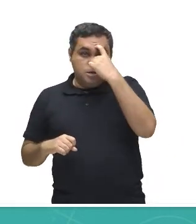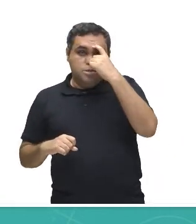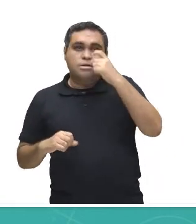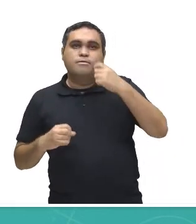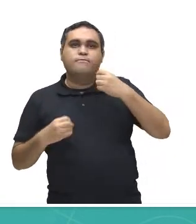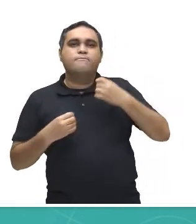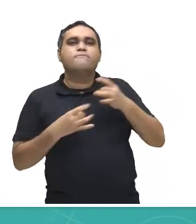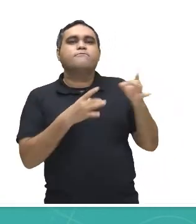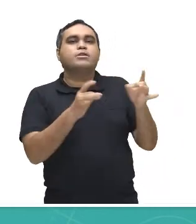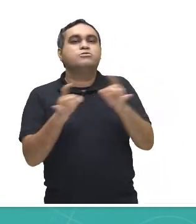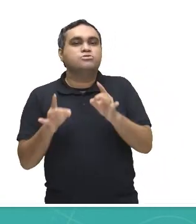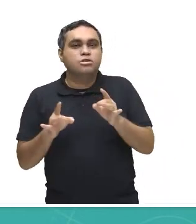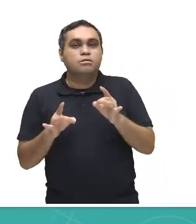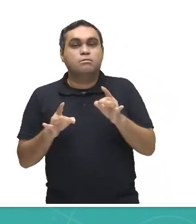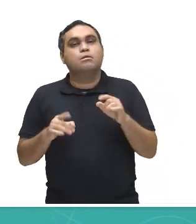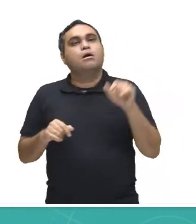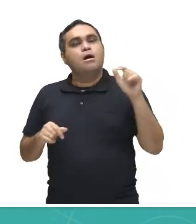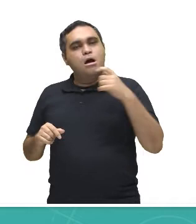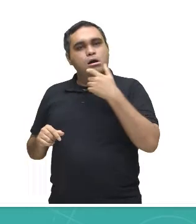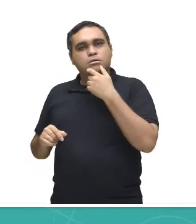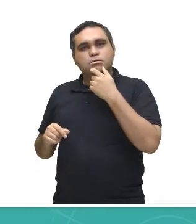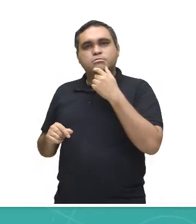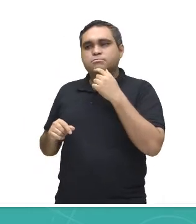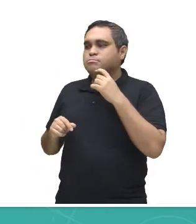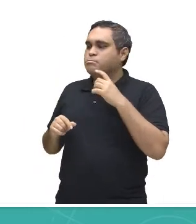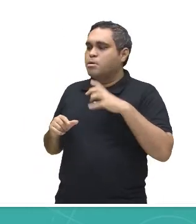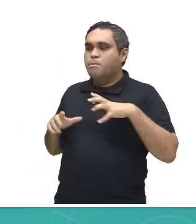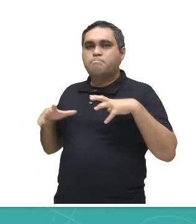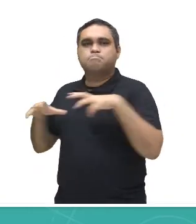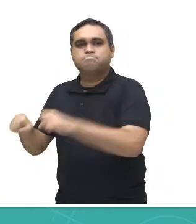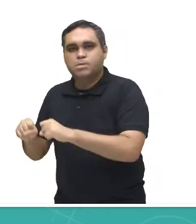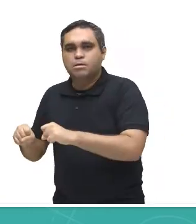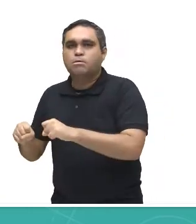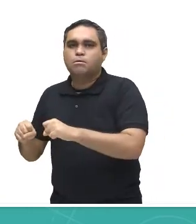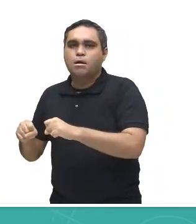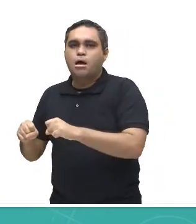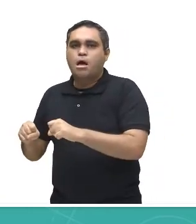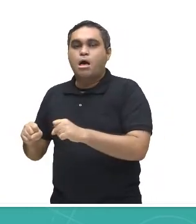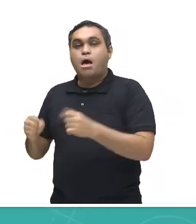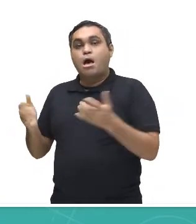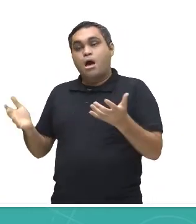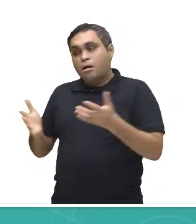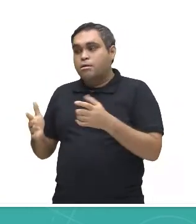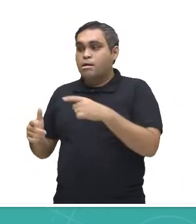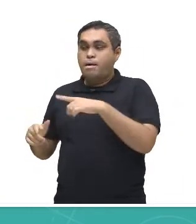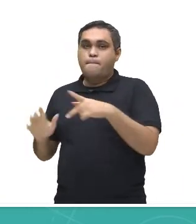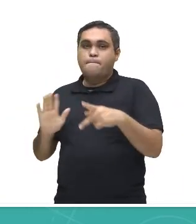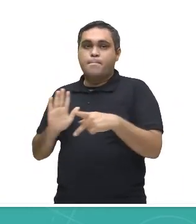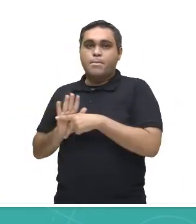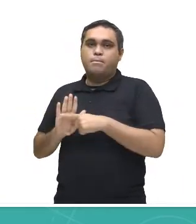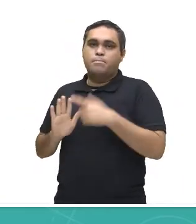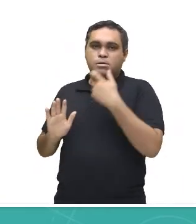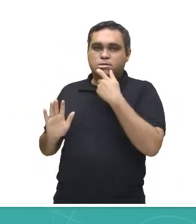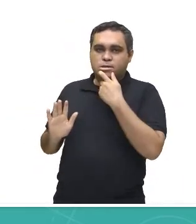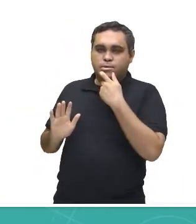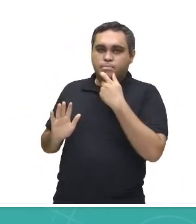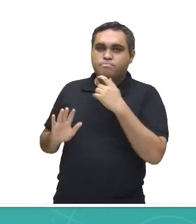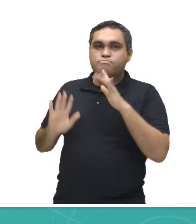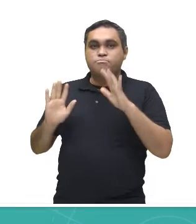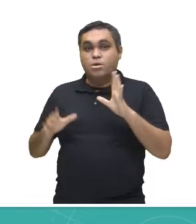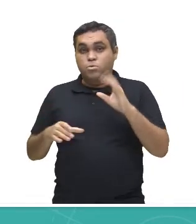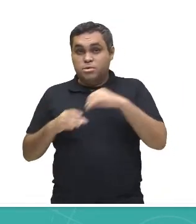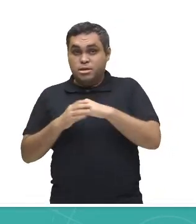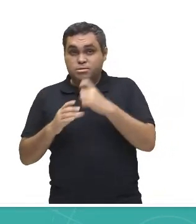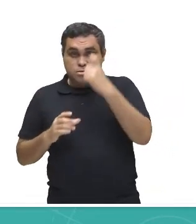exportadora de tecidos e passou a comprá-los da Inglaterra. Então, a indústria de tecidos dentro da Índia era uma